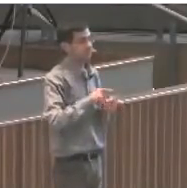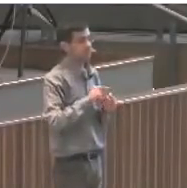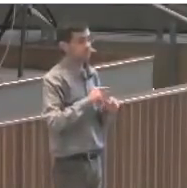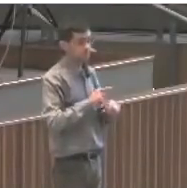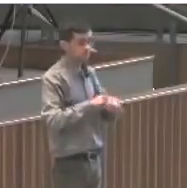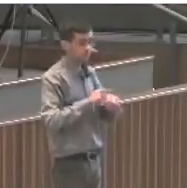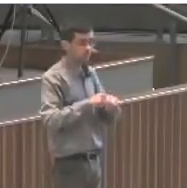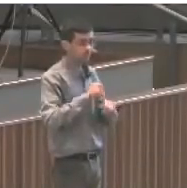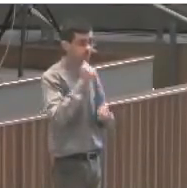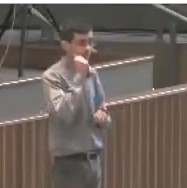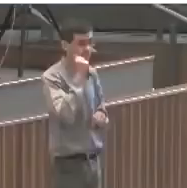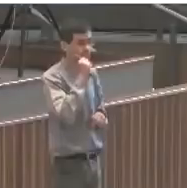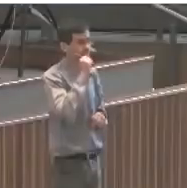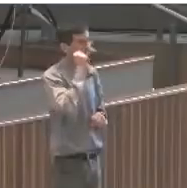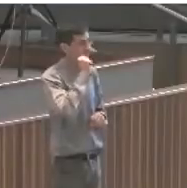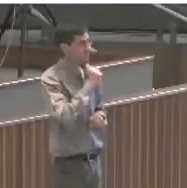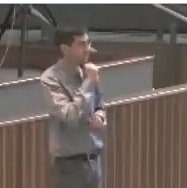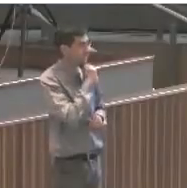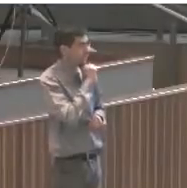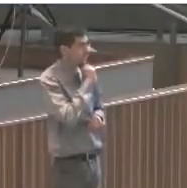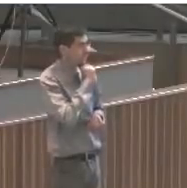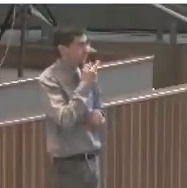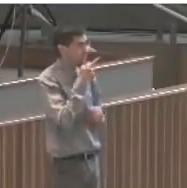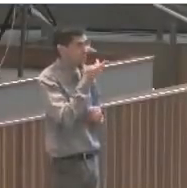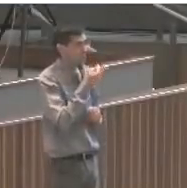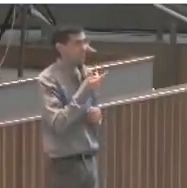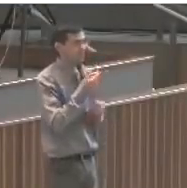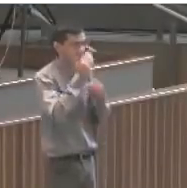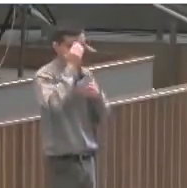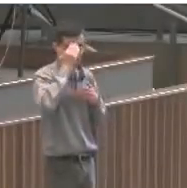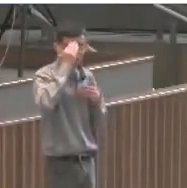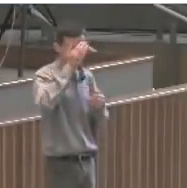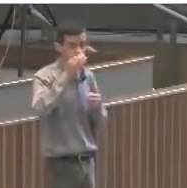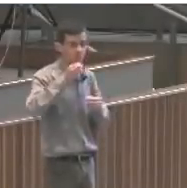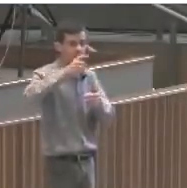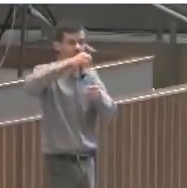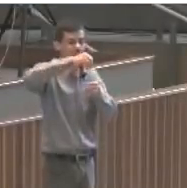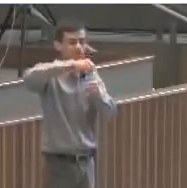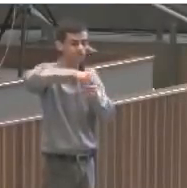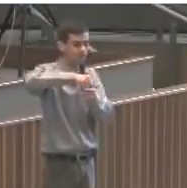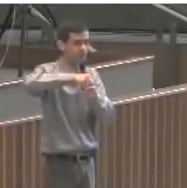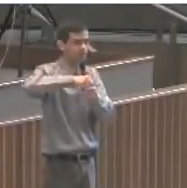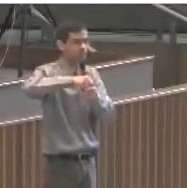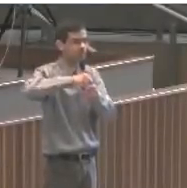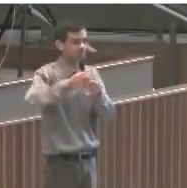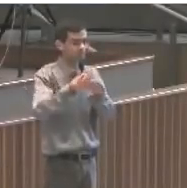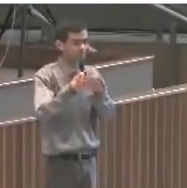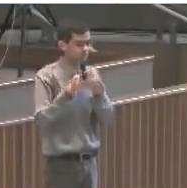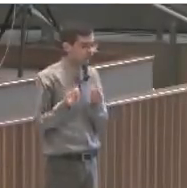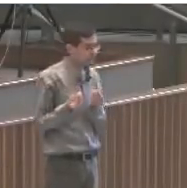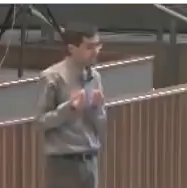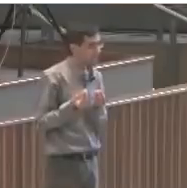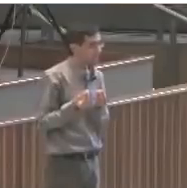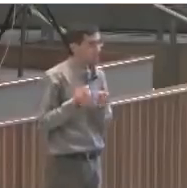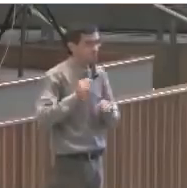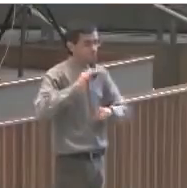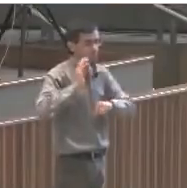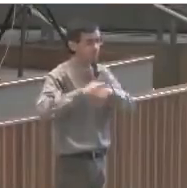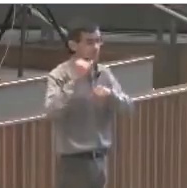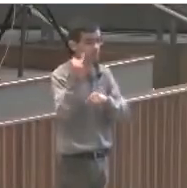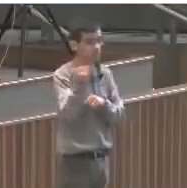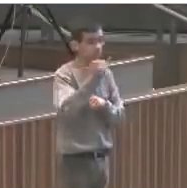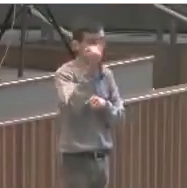olha muito obrigado pela oferta que vocês trouxeram mas mais importante do que a oferta